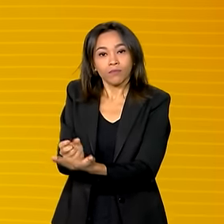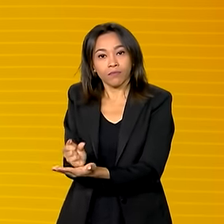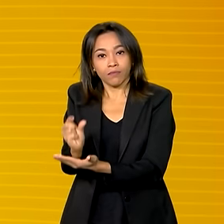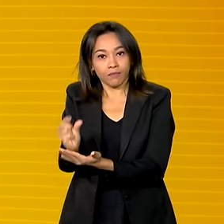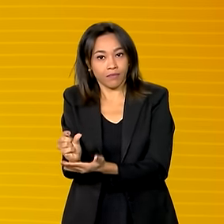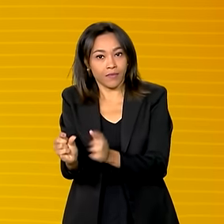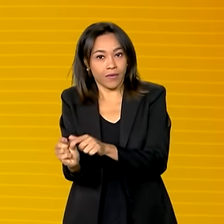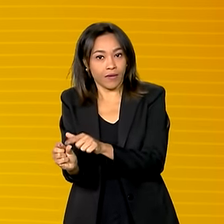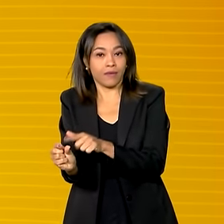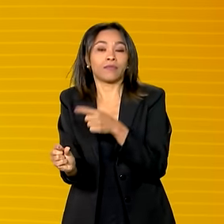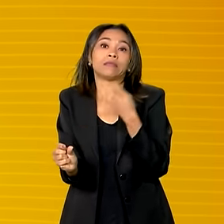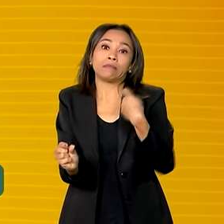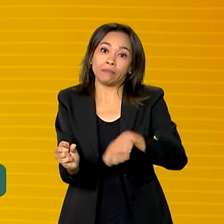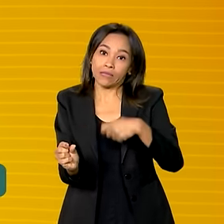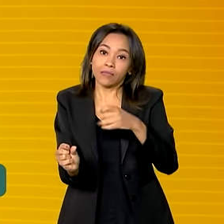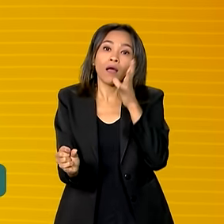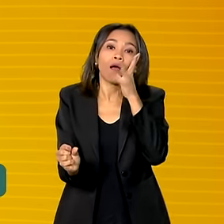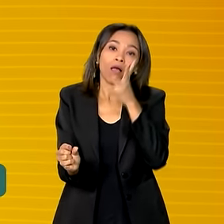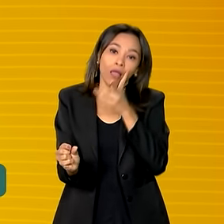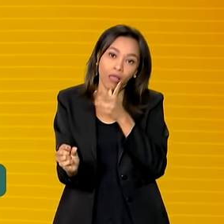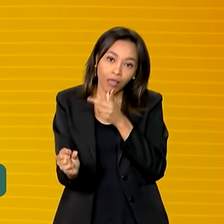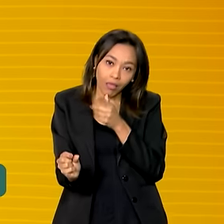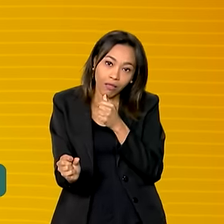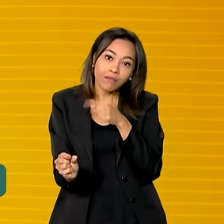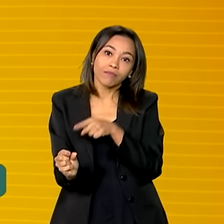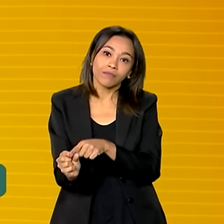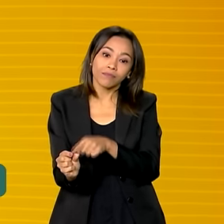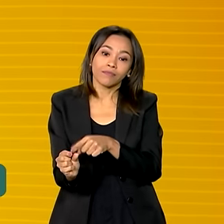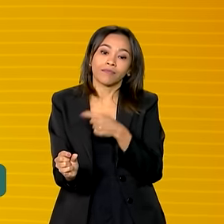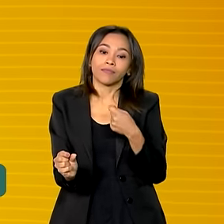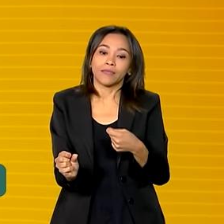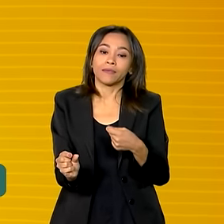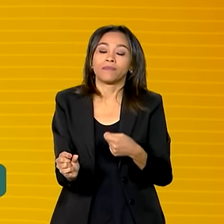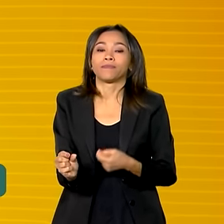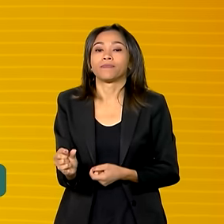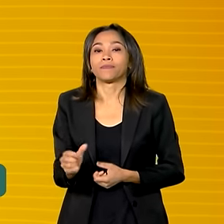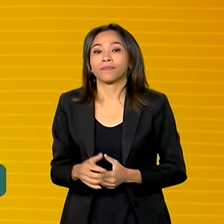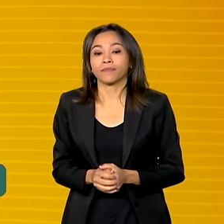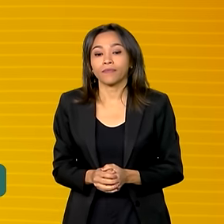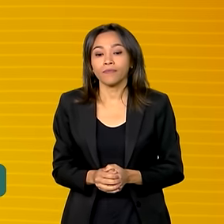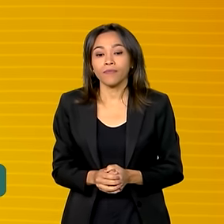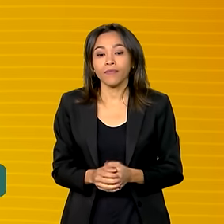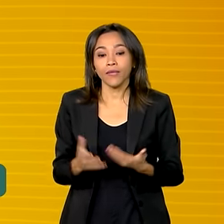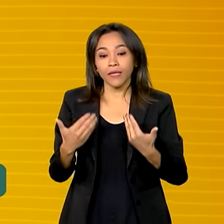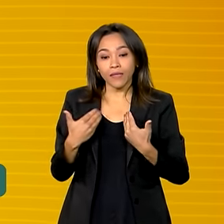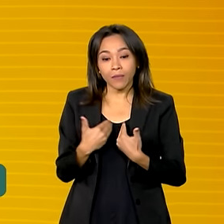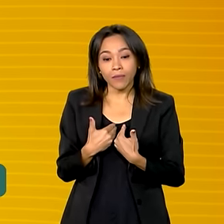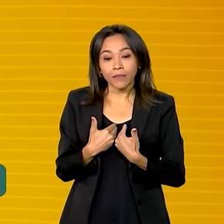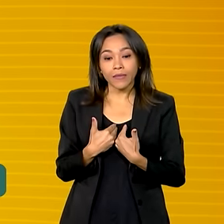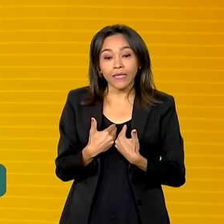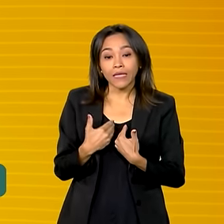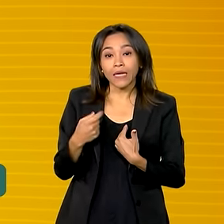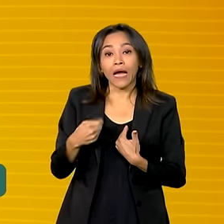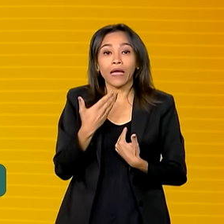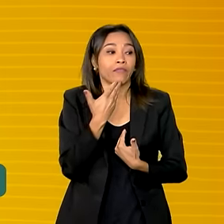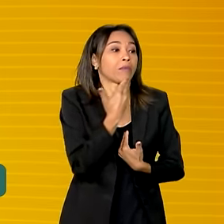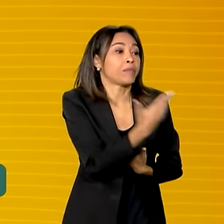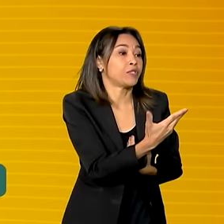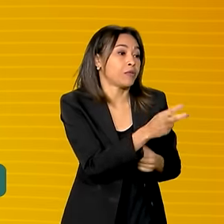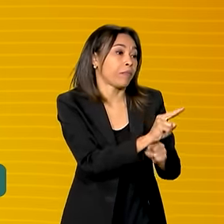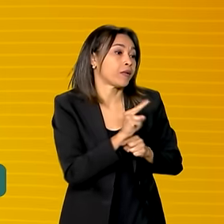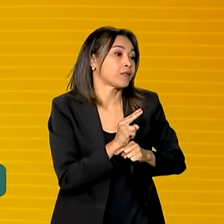leva uma pequena demora, porque tem que falar, conexão e tudo mais. Pelo menos não vou precisar ter que pedir emprestado para